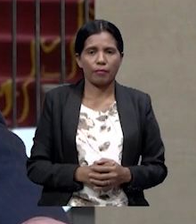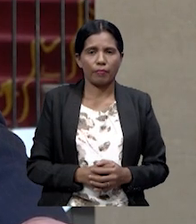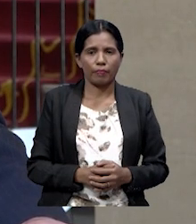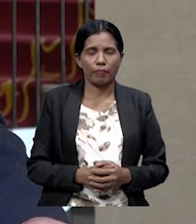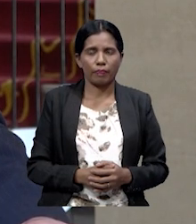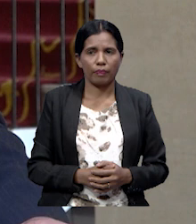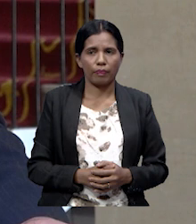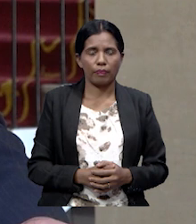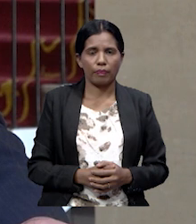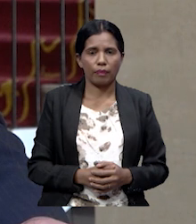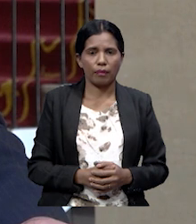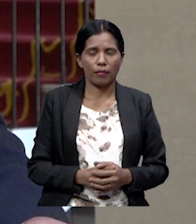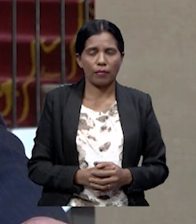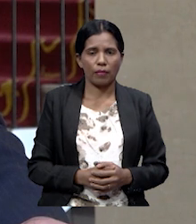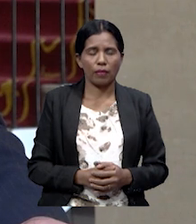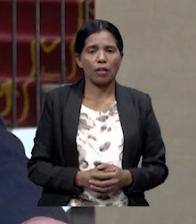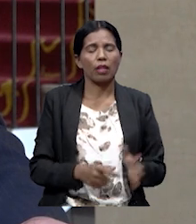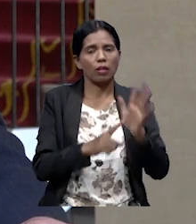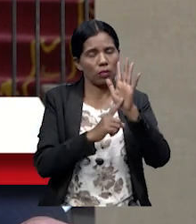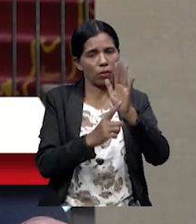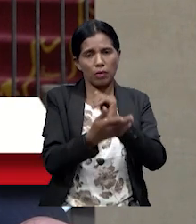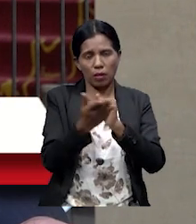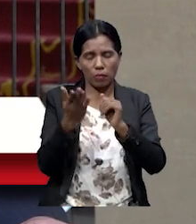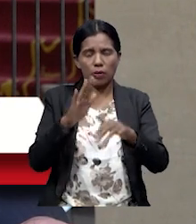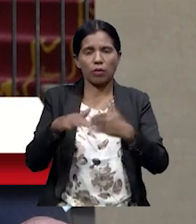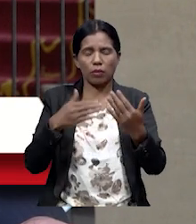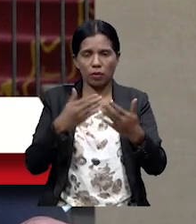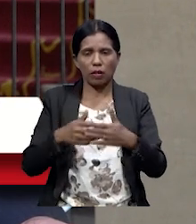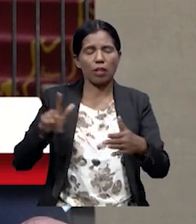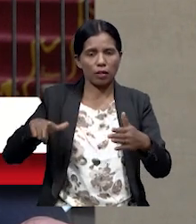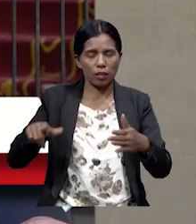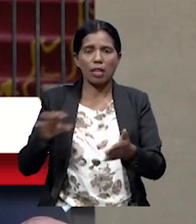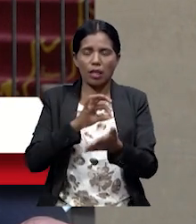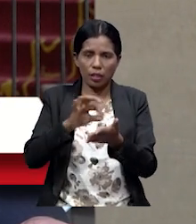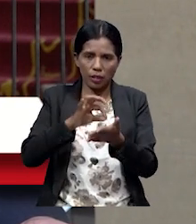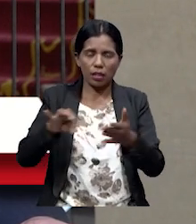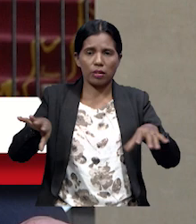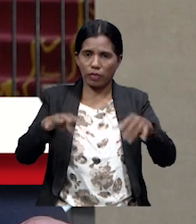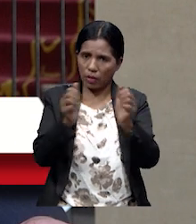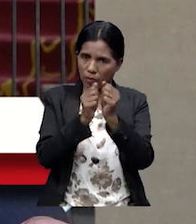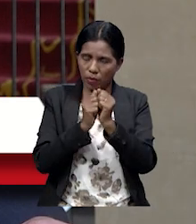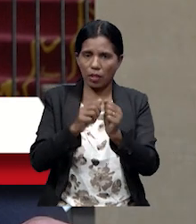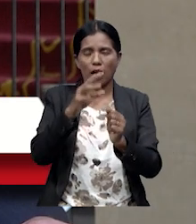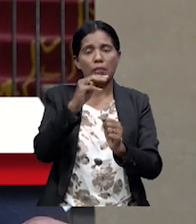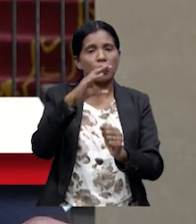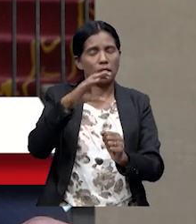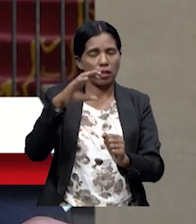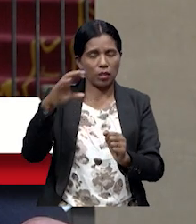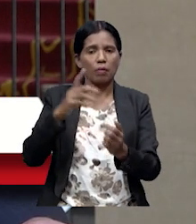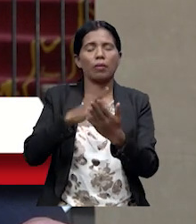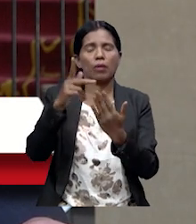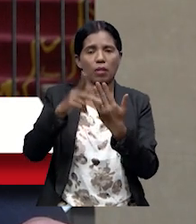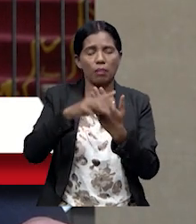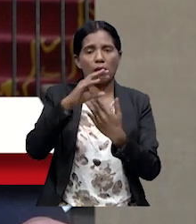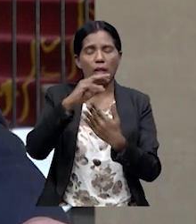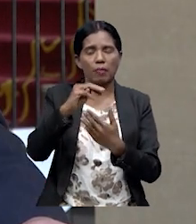that we are very close to some. Aka tu fosabi tu bocere hutu kata klakliurtan sei asinatura akordu MCC program MCC nen